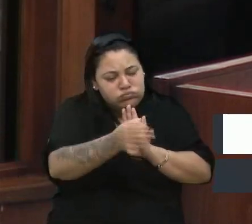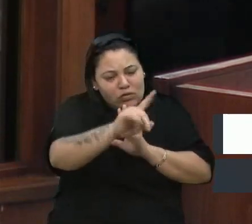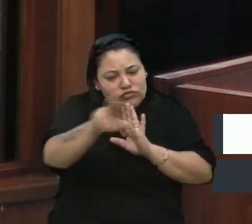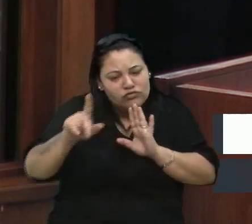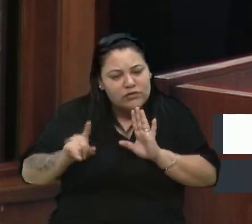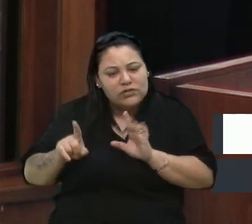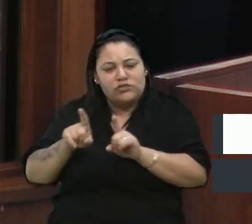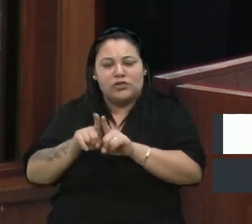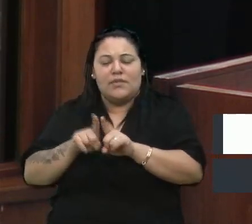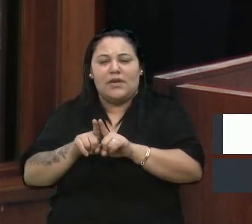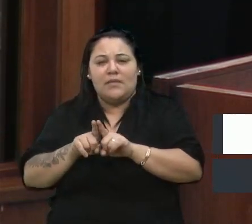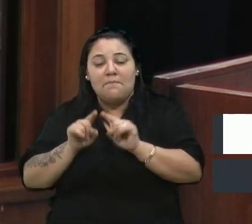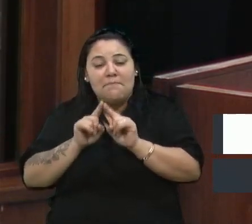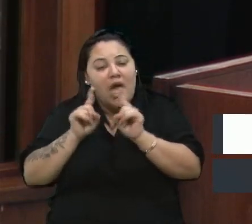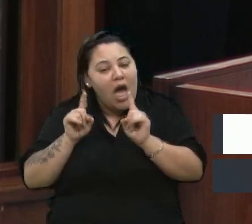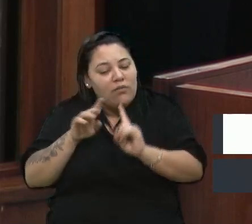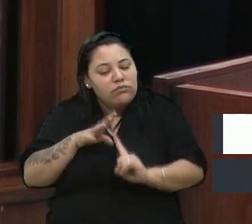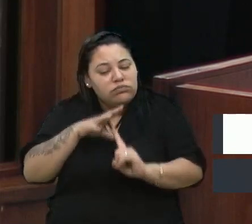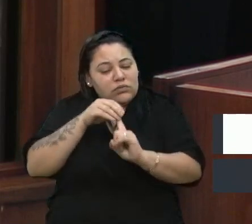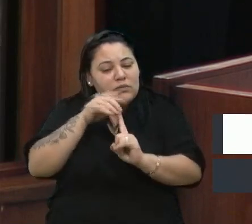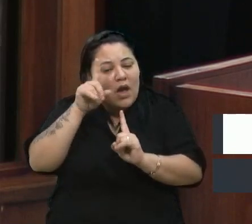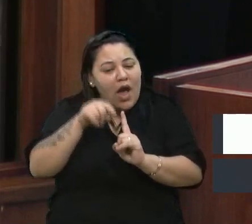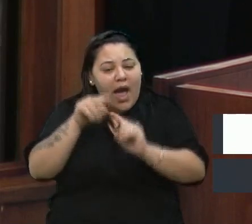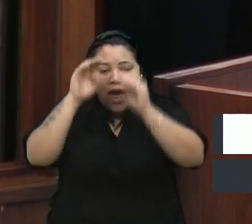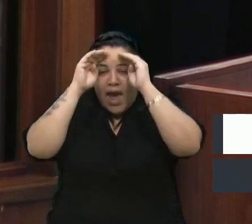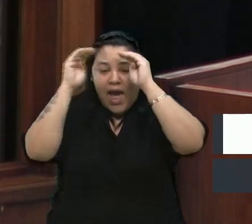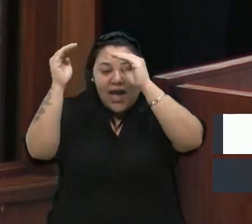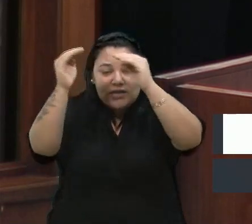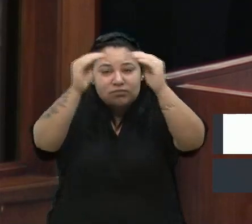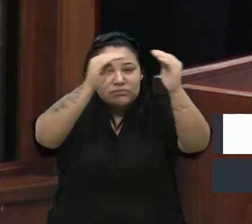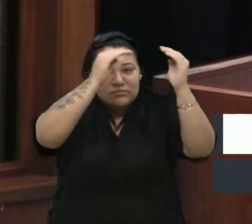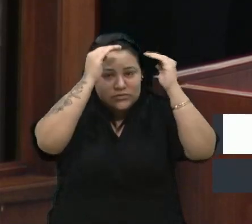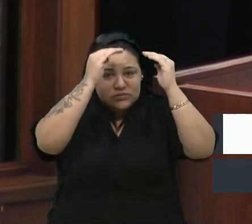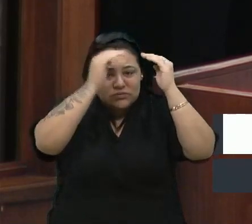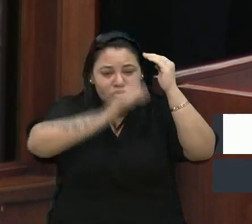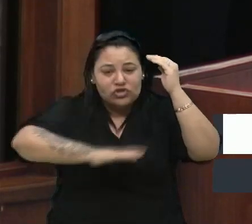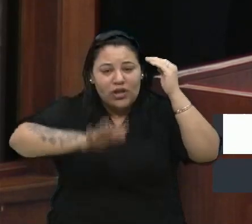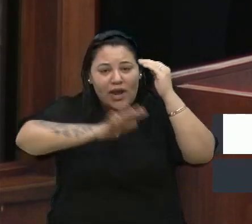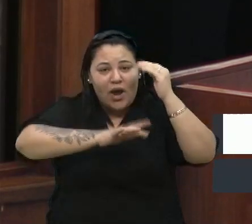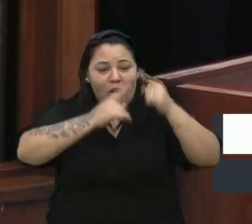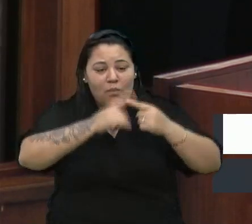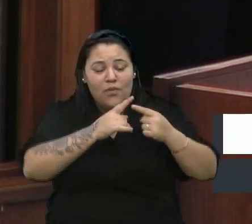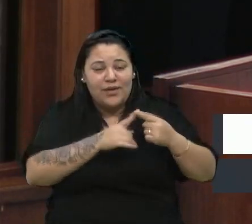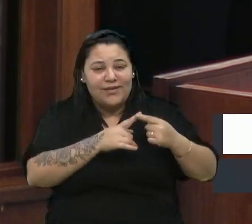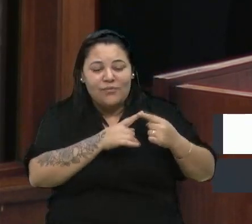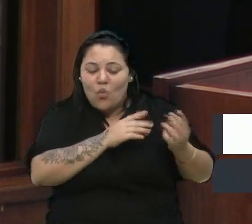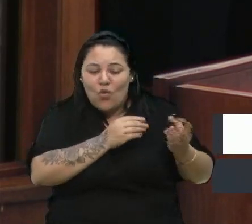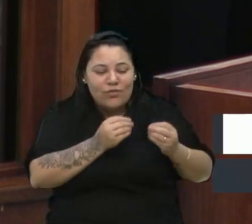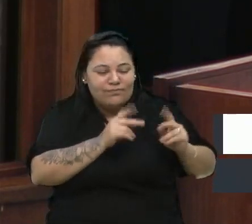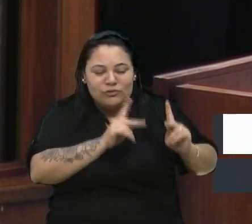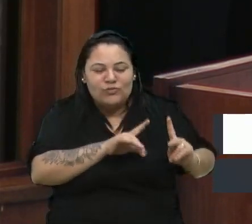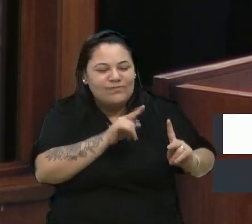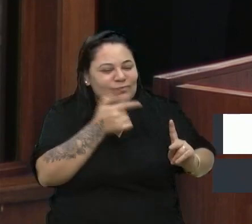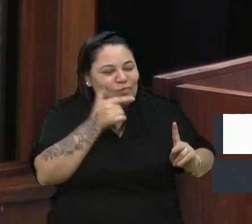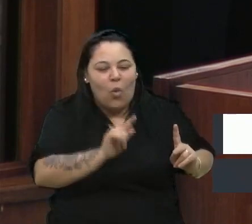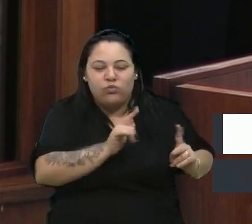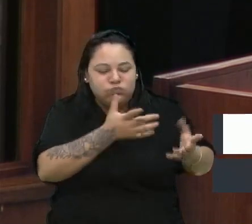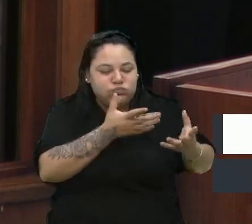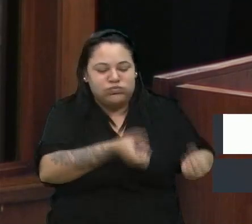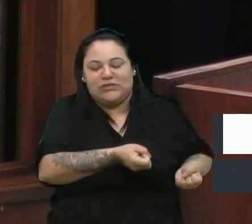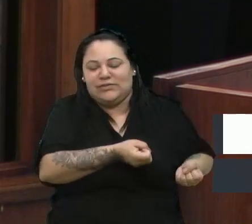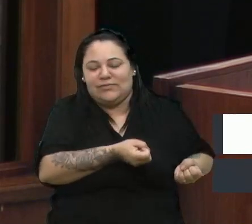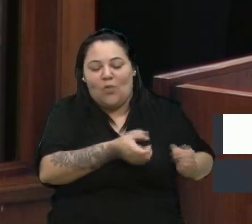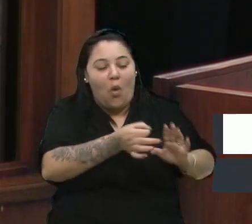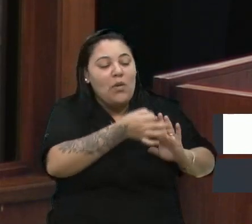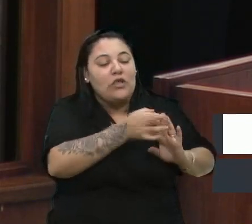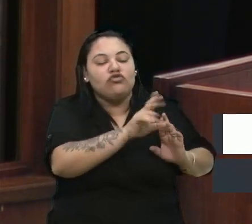de respeitar a outra convicção que, a maioria das vezes, vai se opor à nossa. E aí